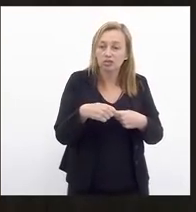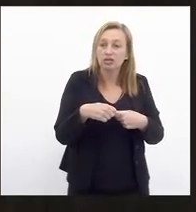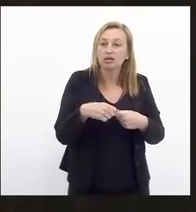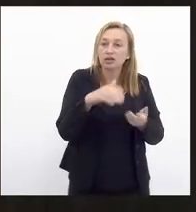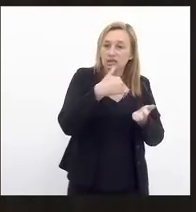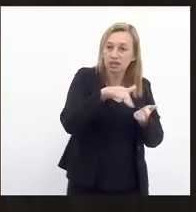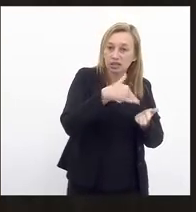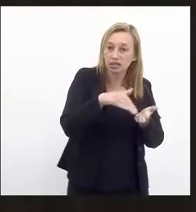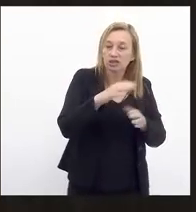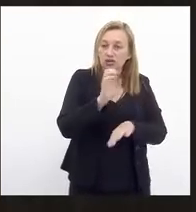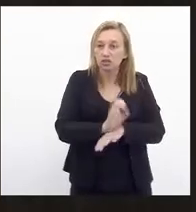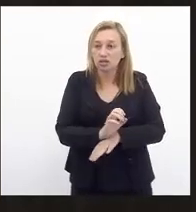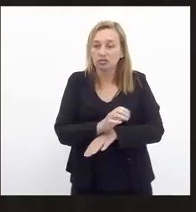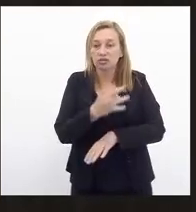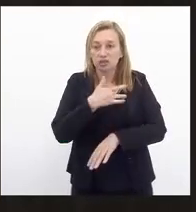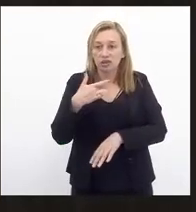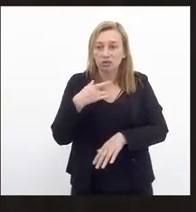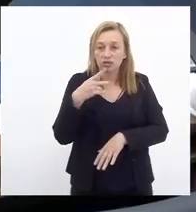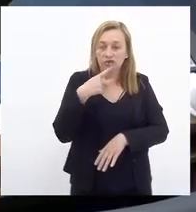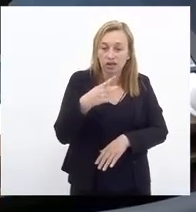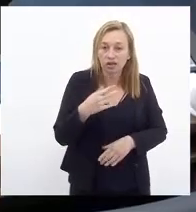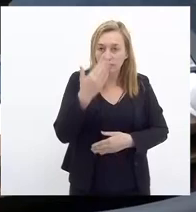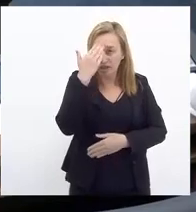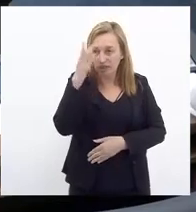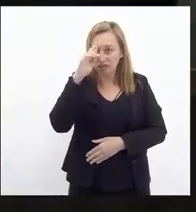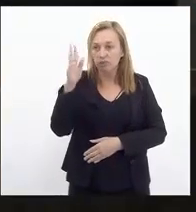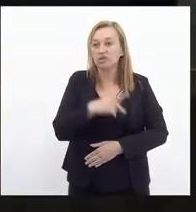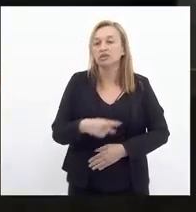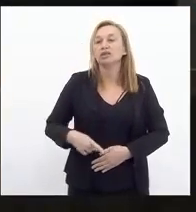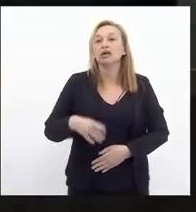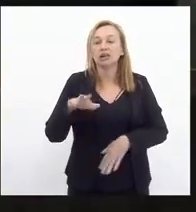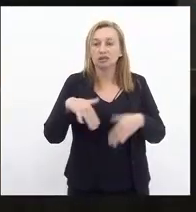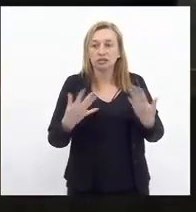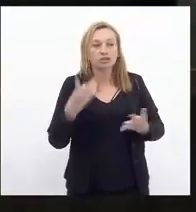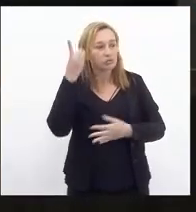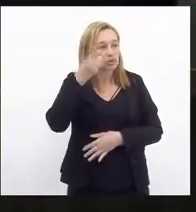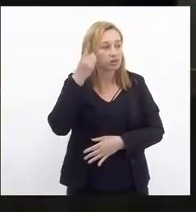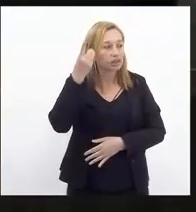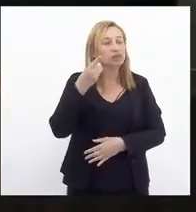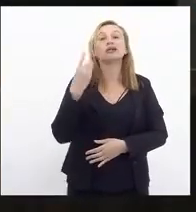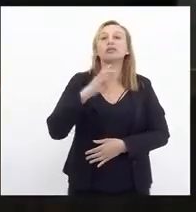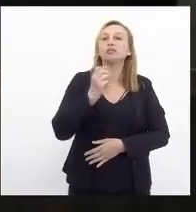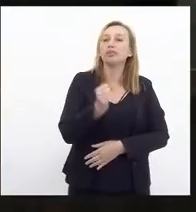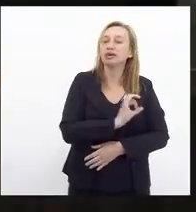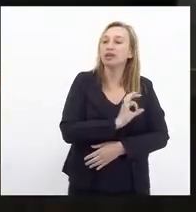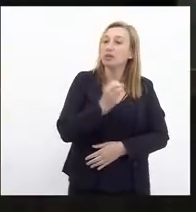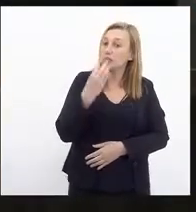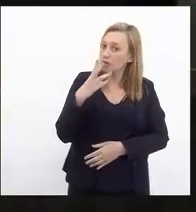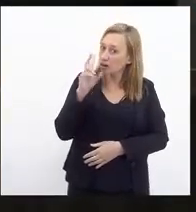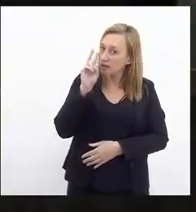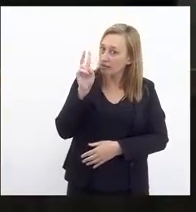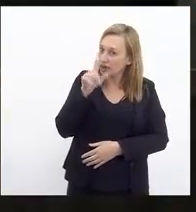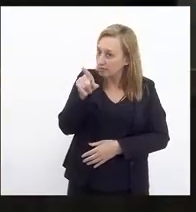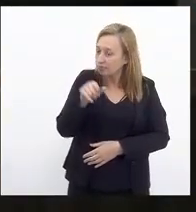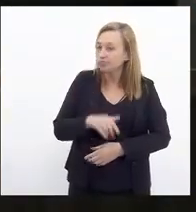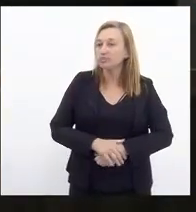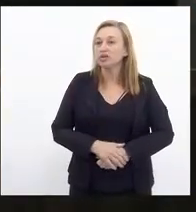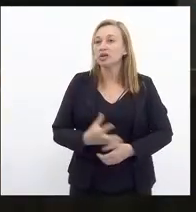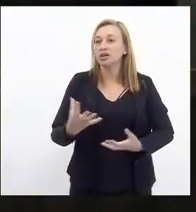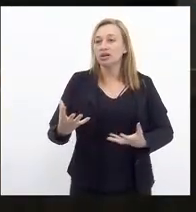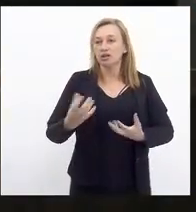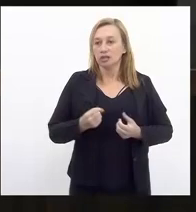de estado de saúde muito obrigada por exemplo então deputada Marta só primeiro boa lembrança eu